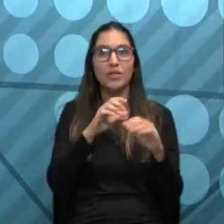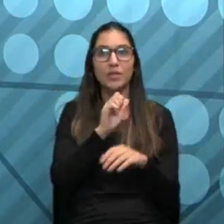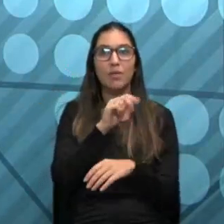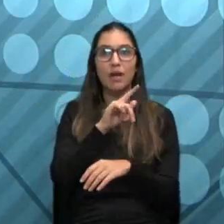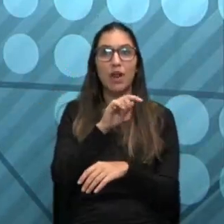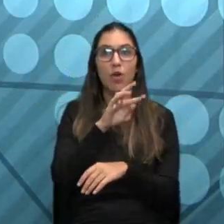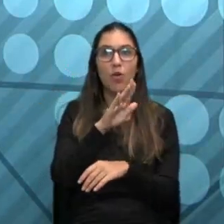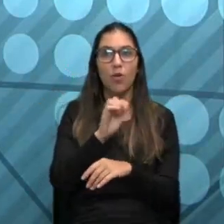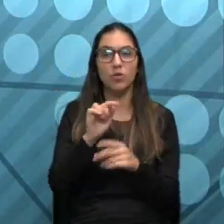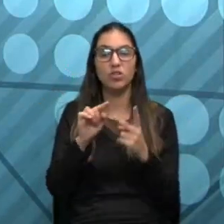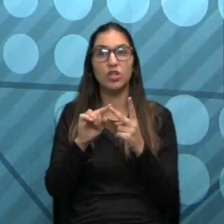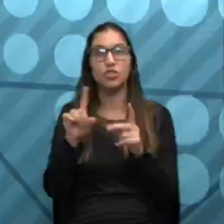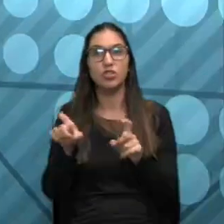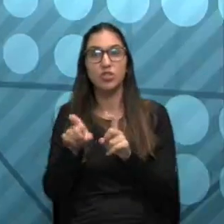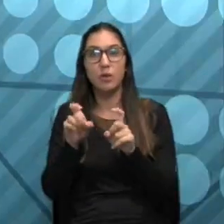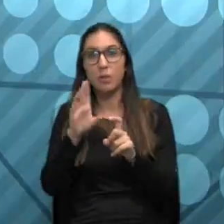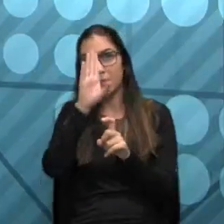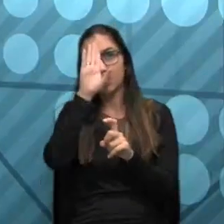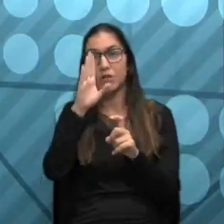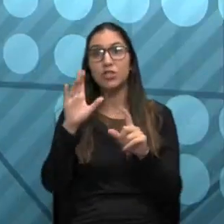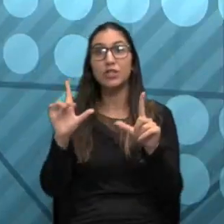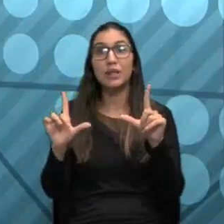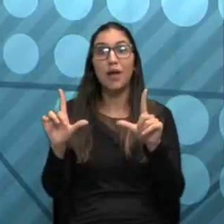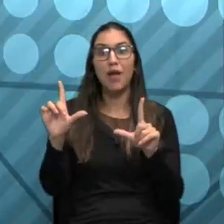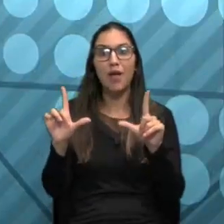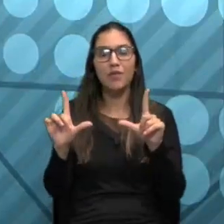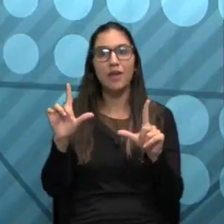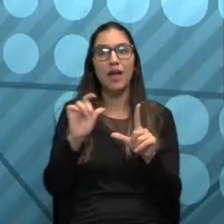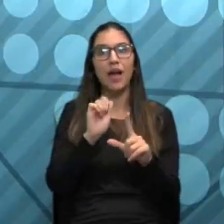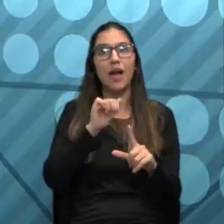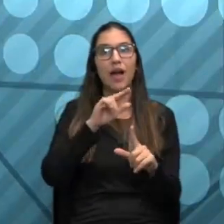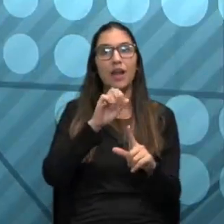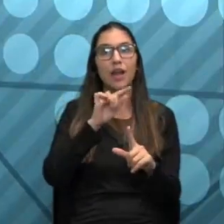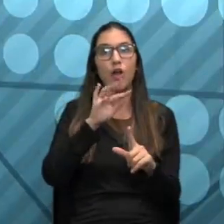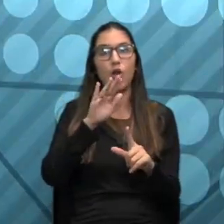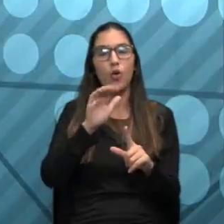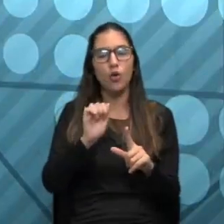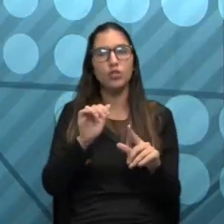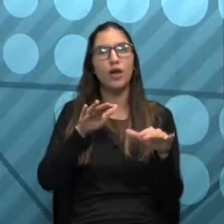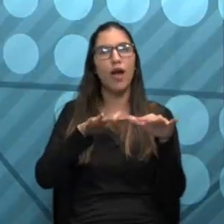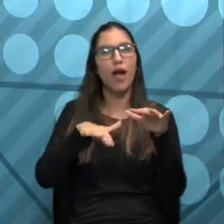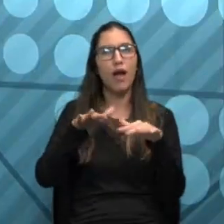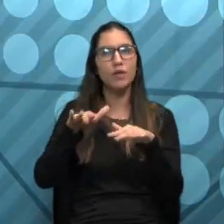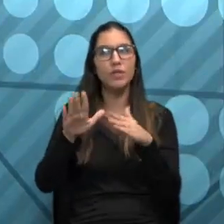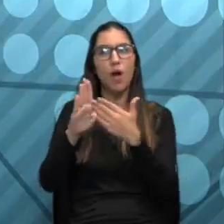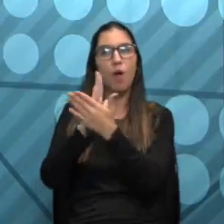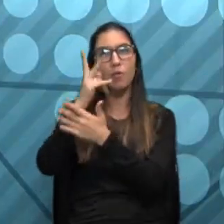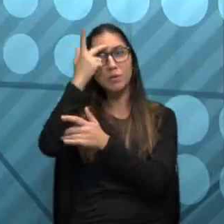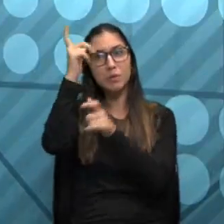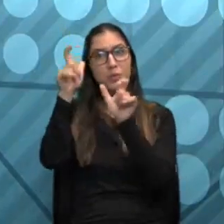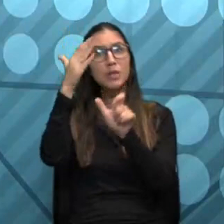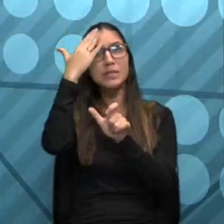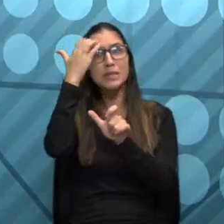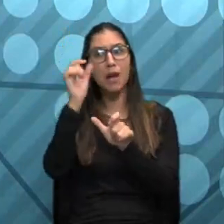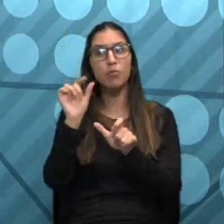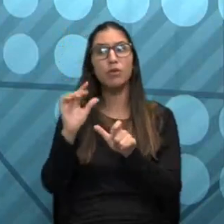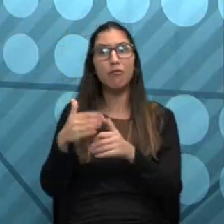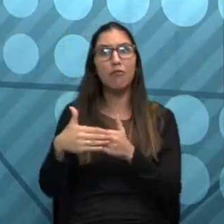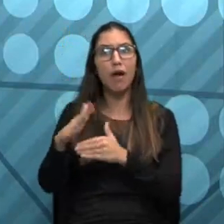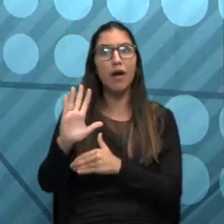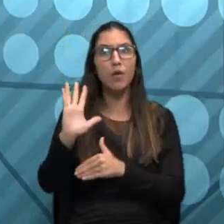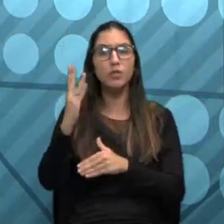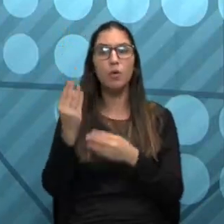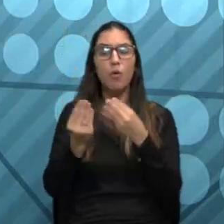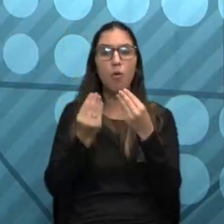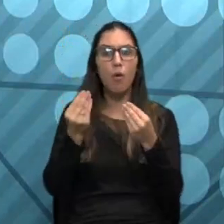comunicação digital, principalmente quanto à TV, analógica, que às vezes algumas pessoas sabem o que vai acontecer,